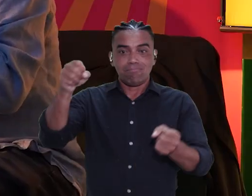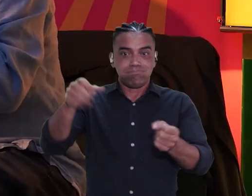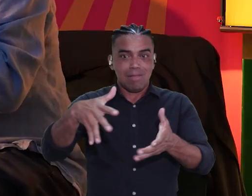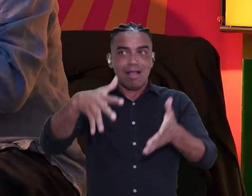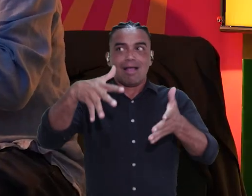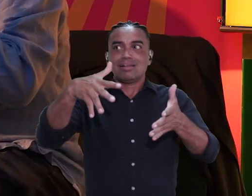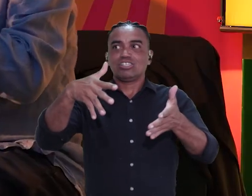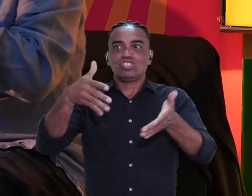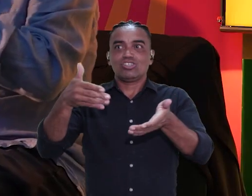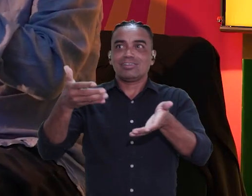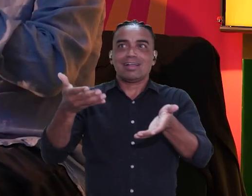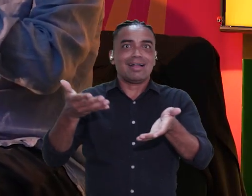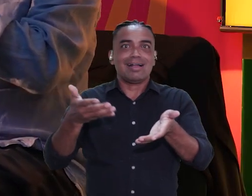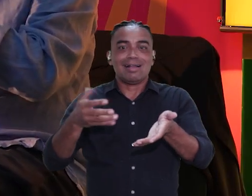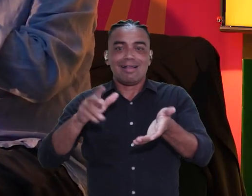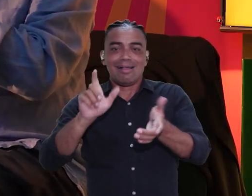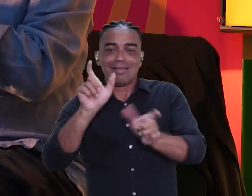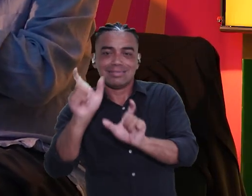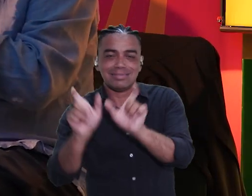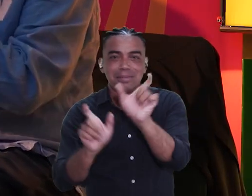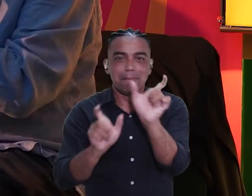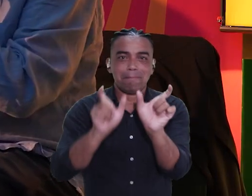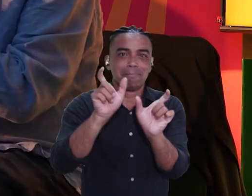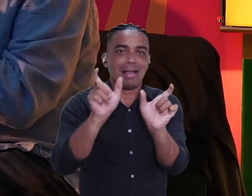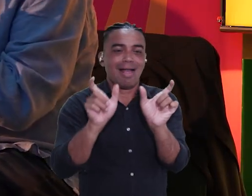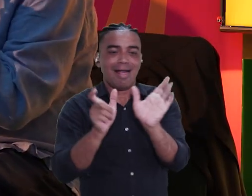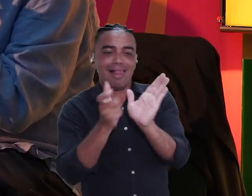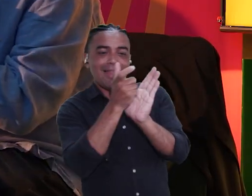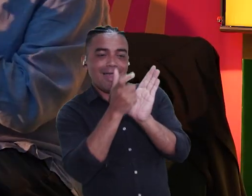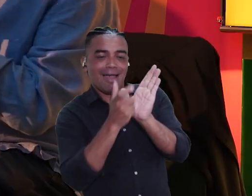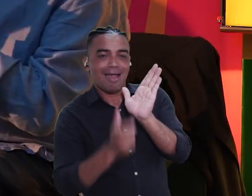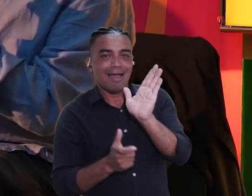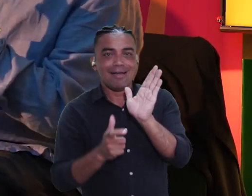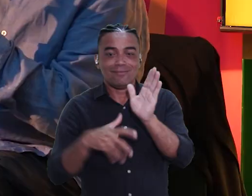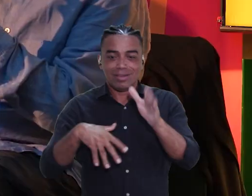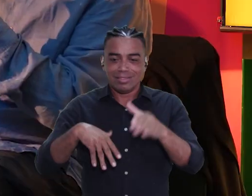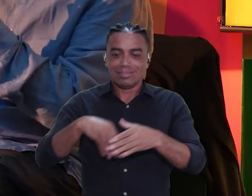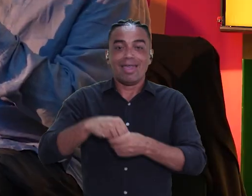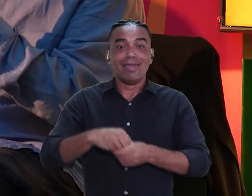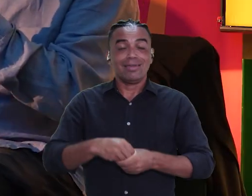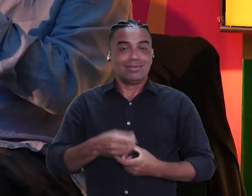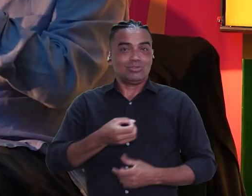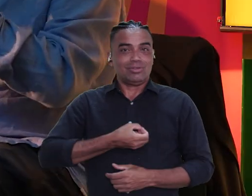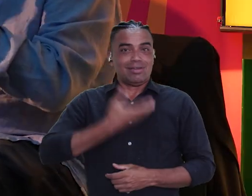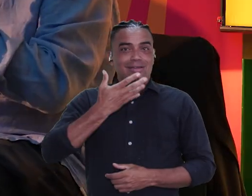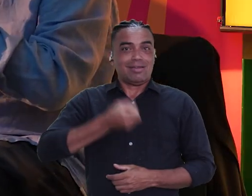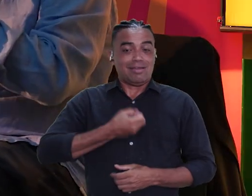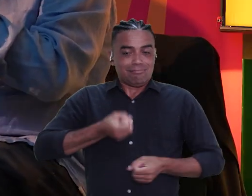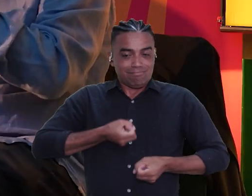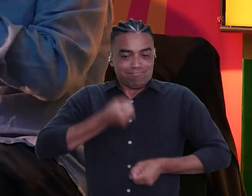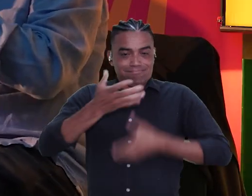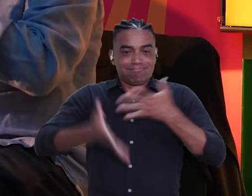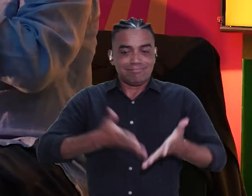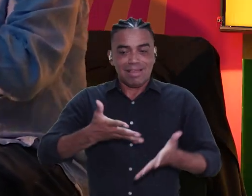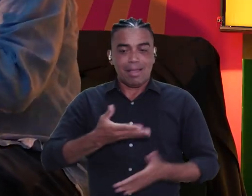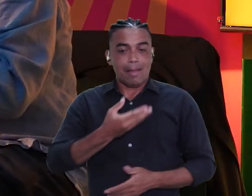da existência, e as palavras, elas são, em estado poético, né, a manifestação e a